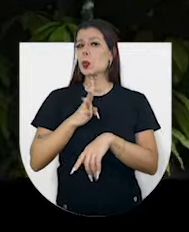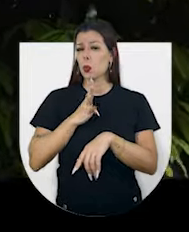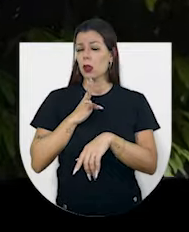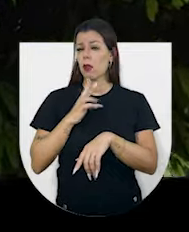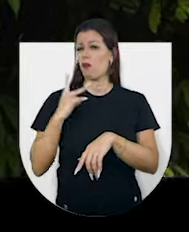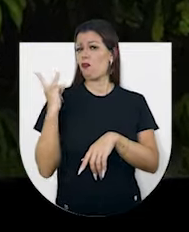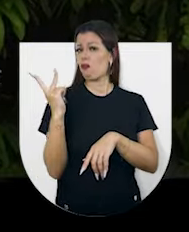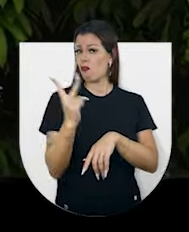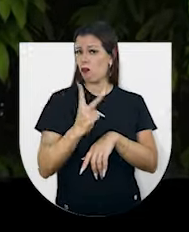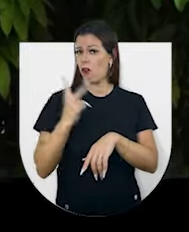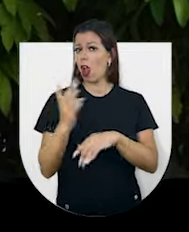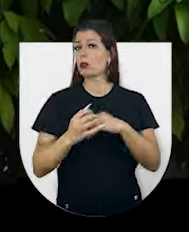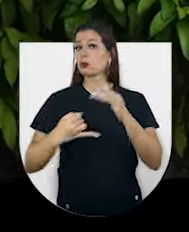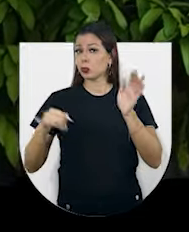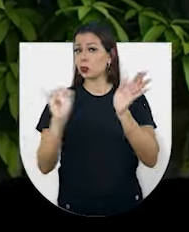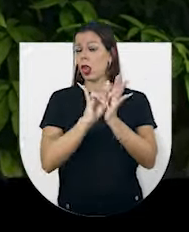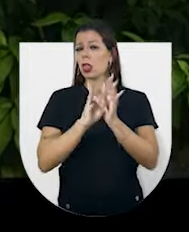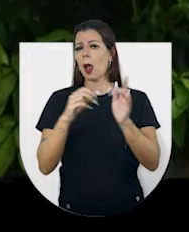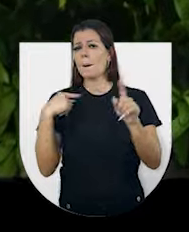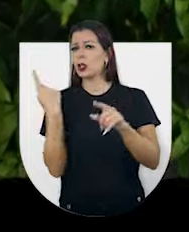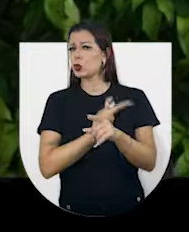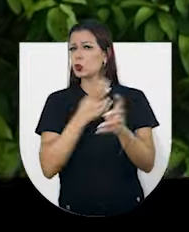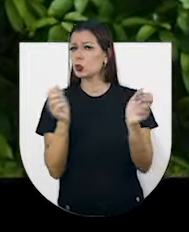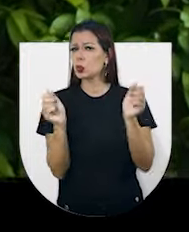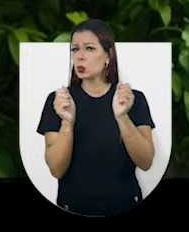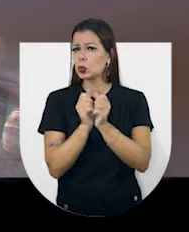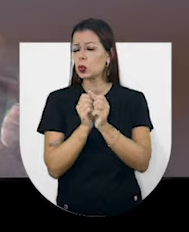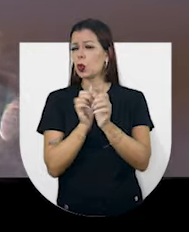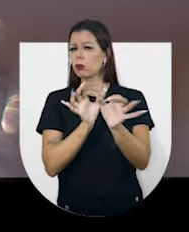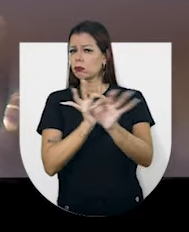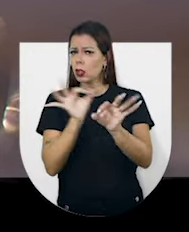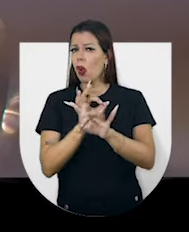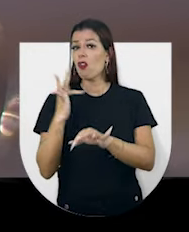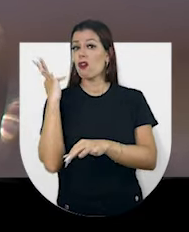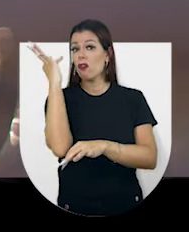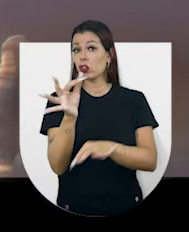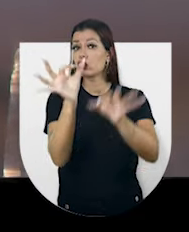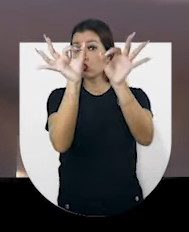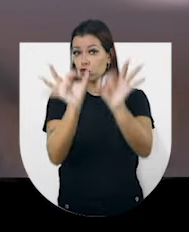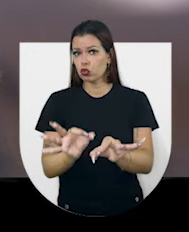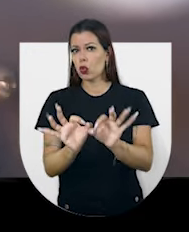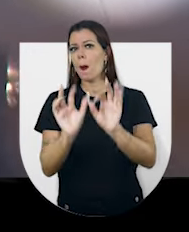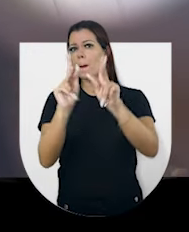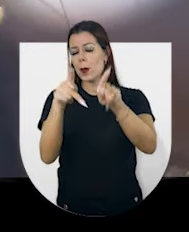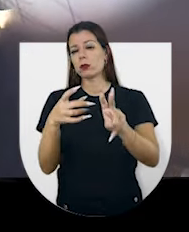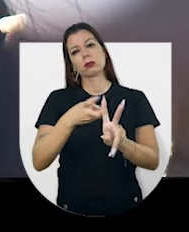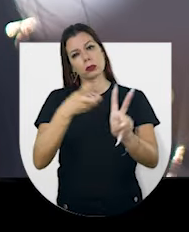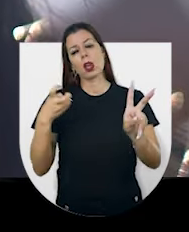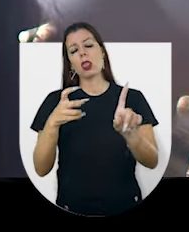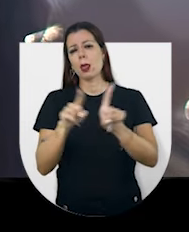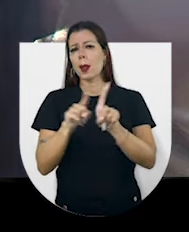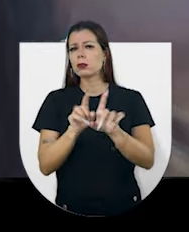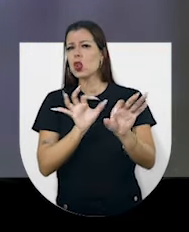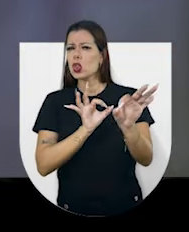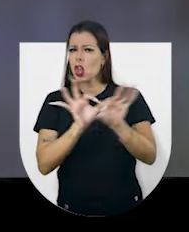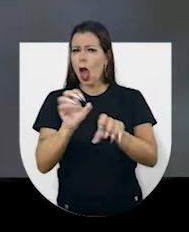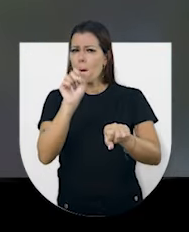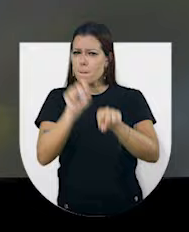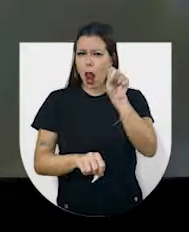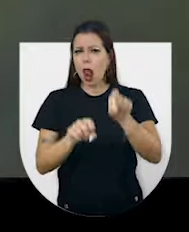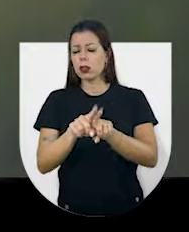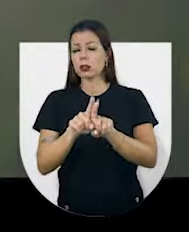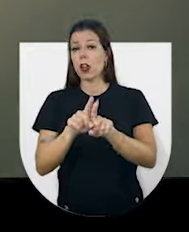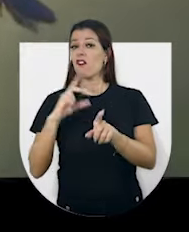O governo do estado reconhece e valoriza sua identidade. Juntos construiremos um futuro mais justo para os povos